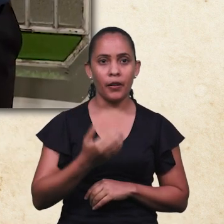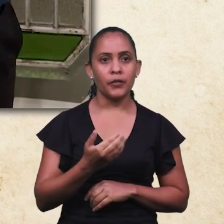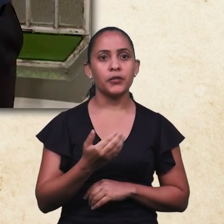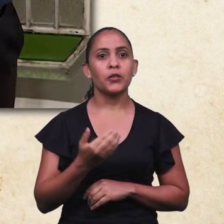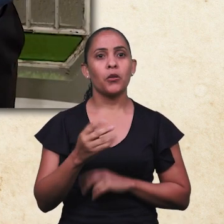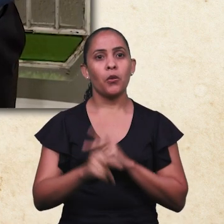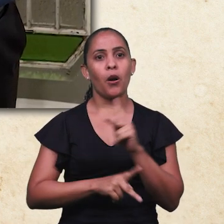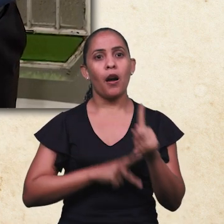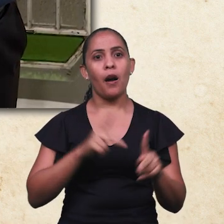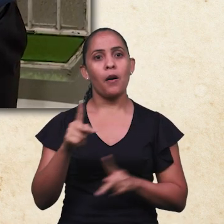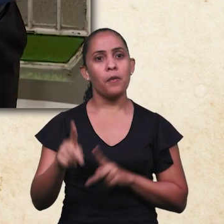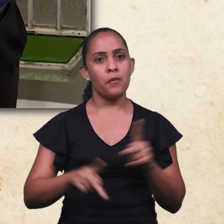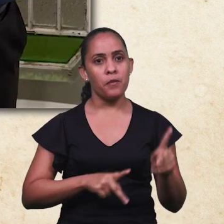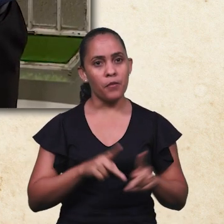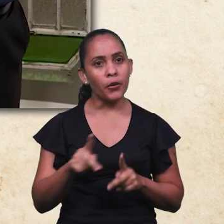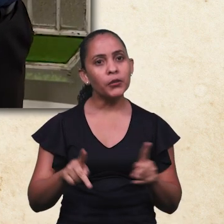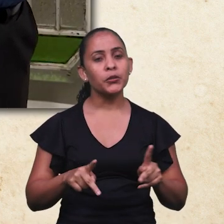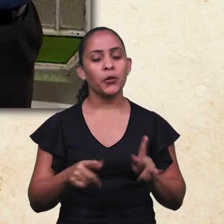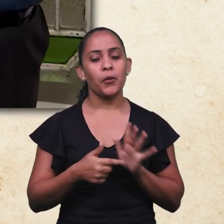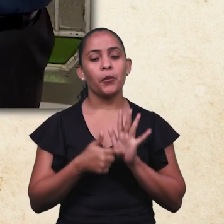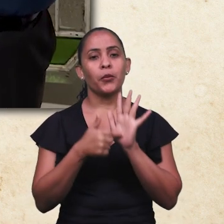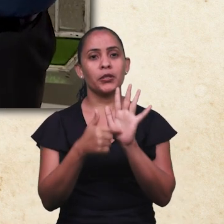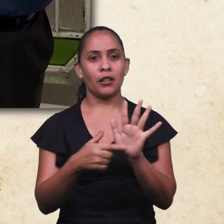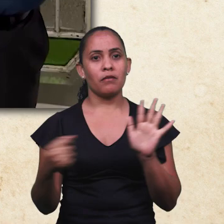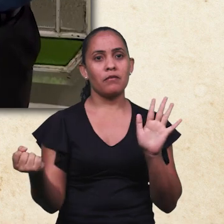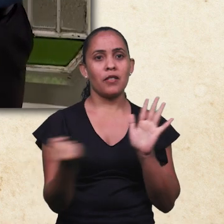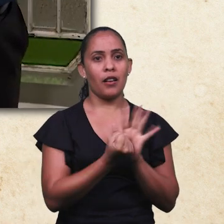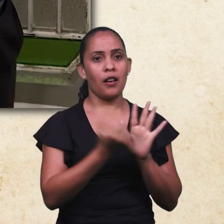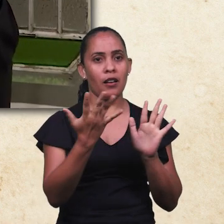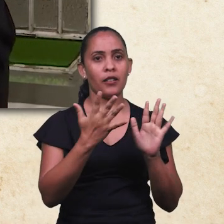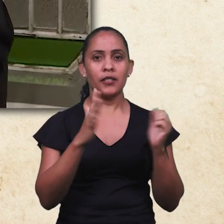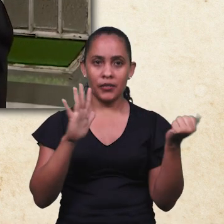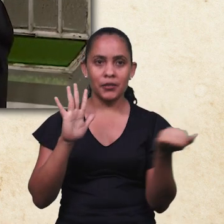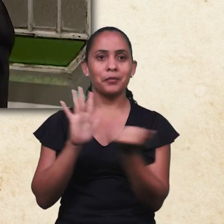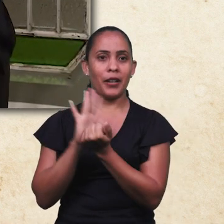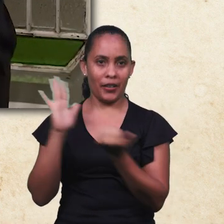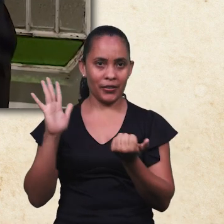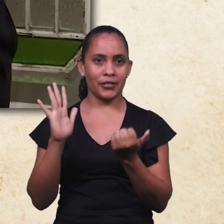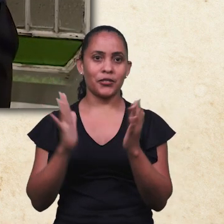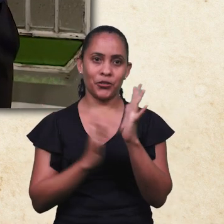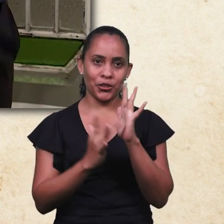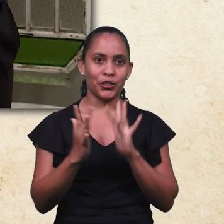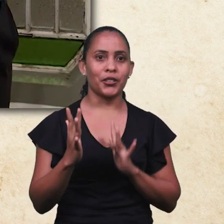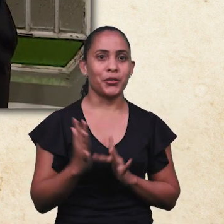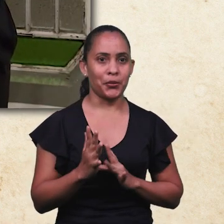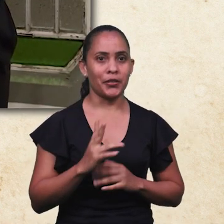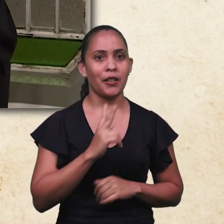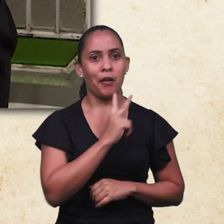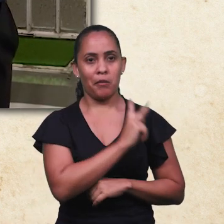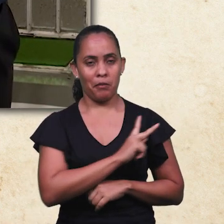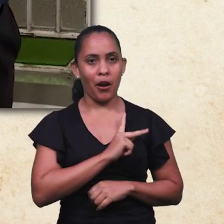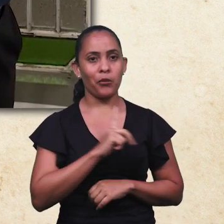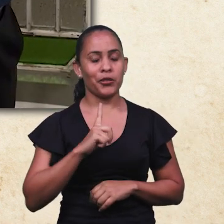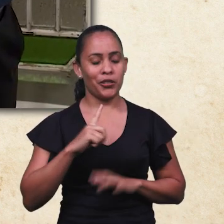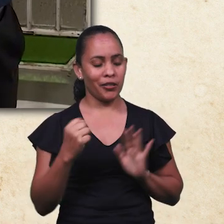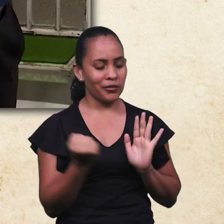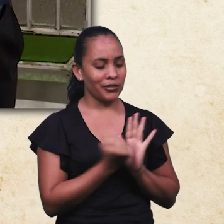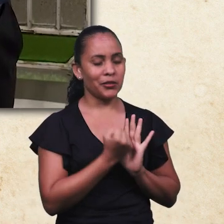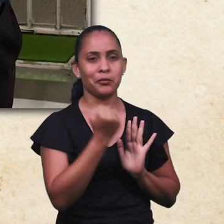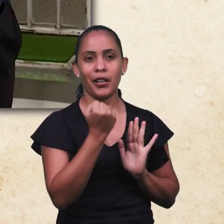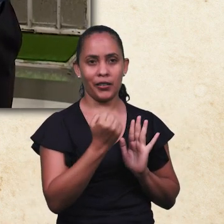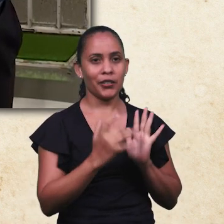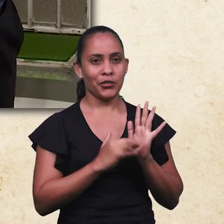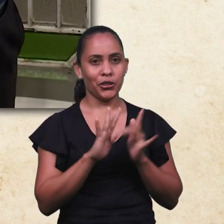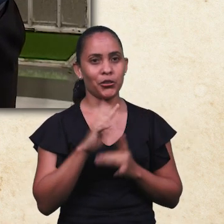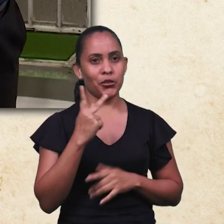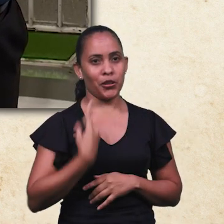porque trago no meu corpo as marcas do Senhor Jesus. Jovem, Paulo tinha as marcas do Senhor Jesus